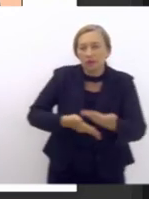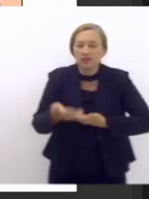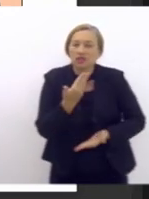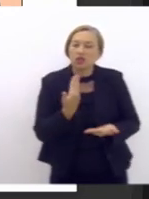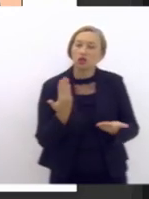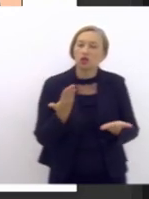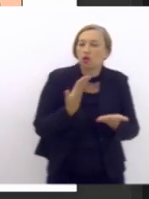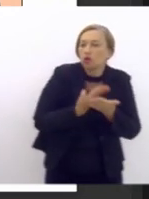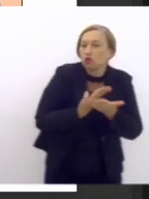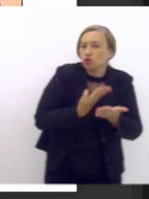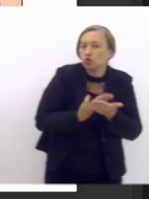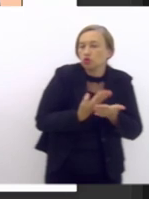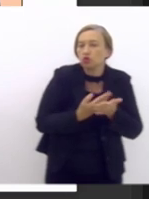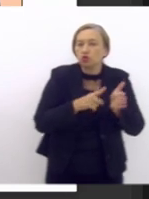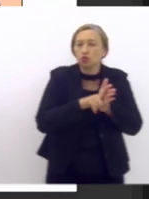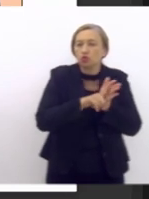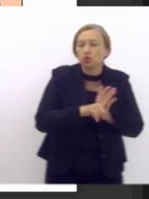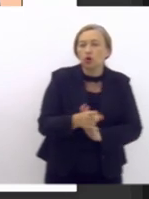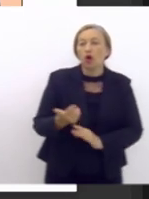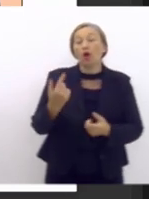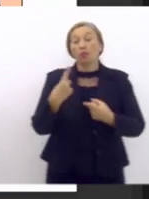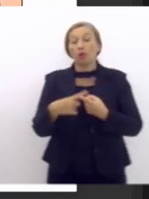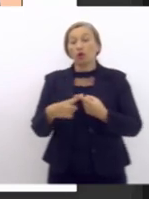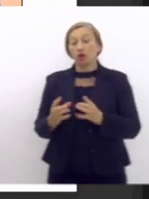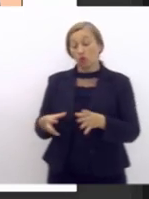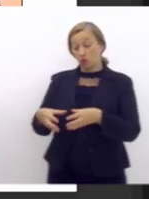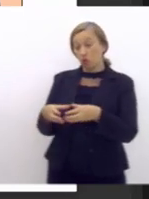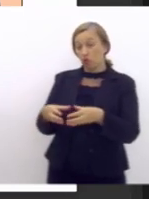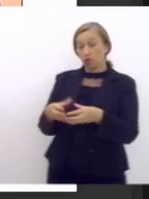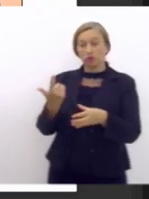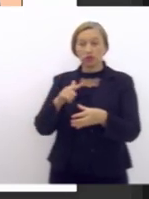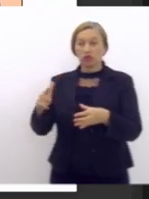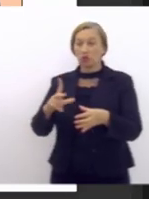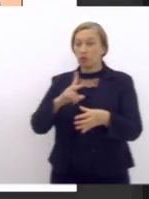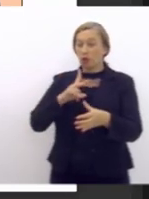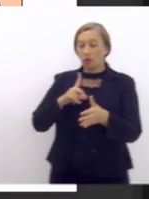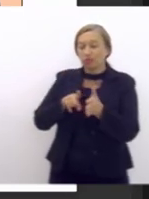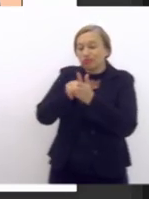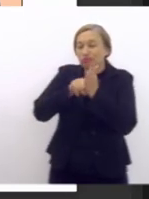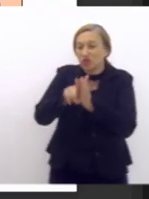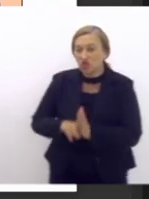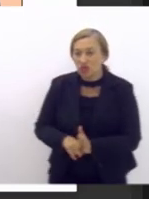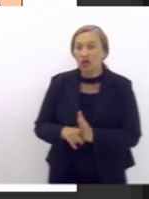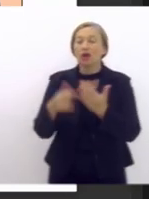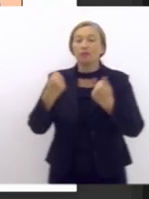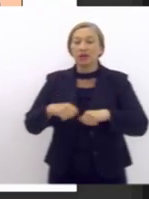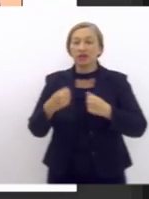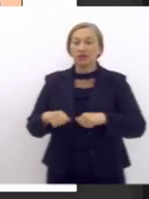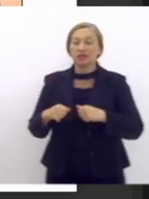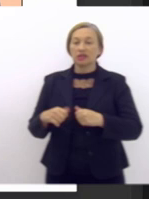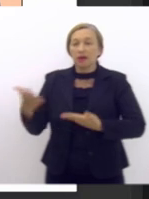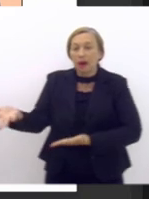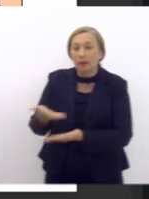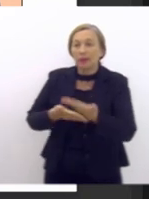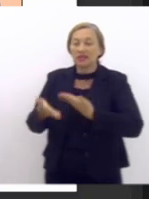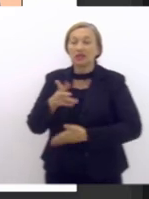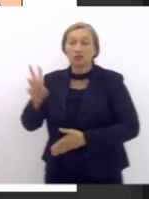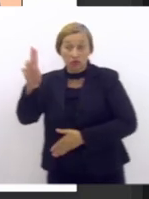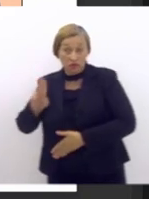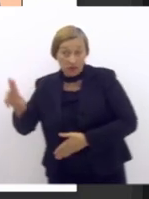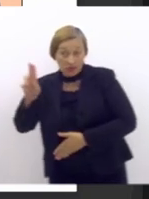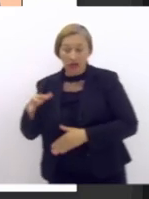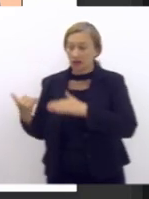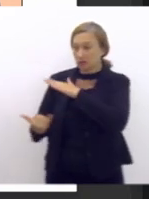estudos, porque o observatório, ele não tem uma estrutura própria de pesquisa, então nós sempre recorremos a parcerias para que as pesquisas sejam feitas. Sejam